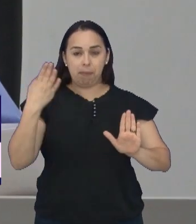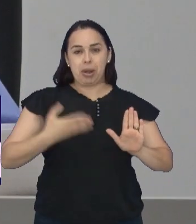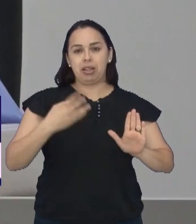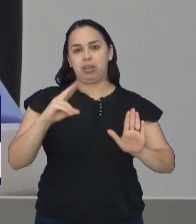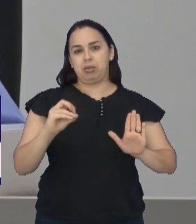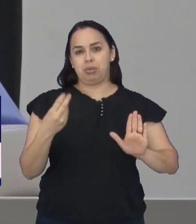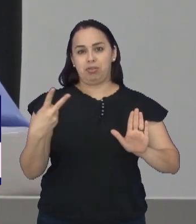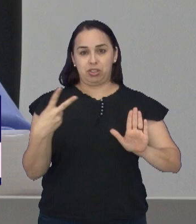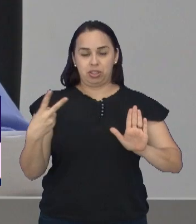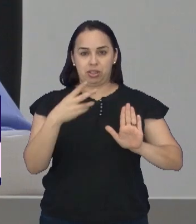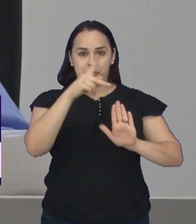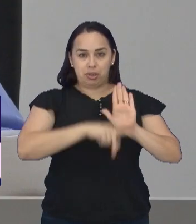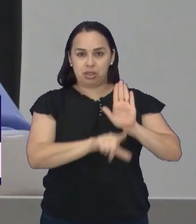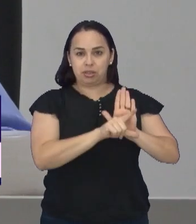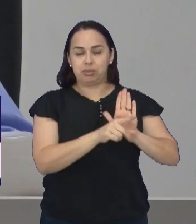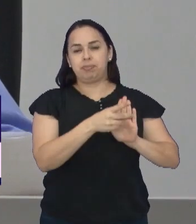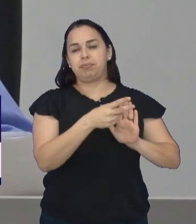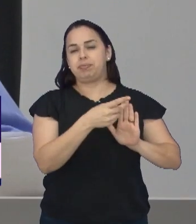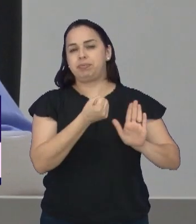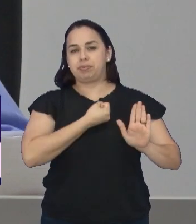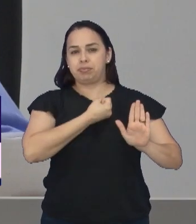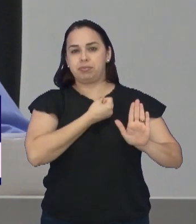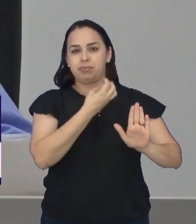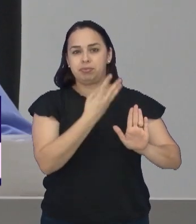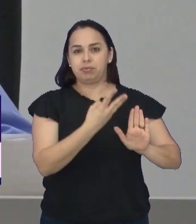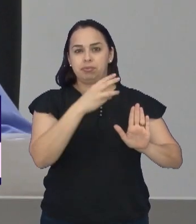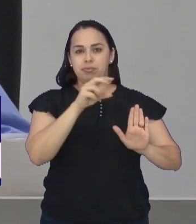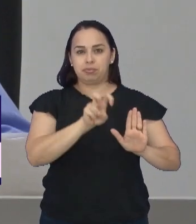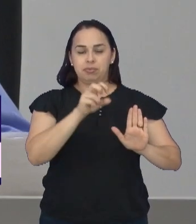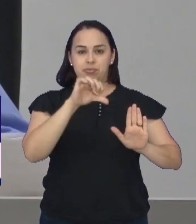11.183/2022, projeto de lei número